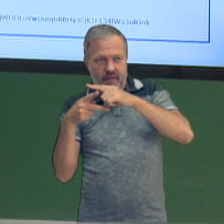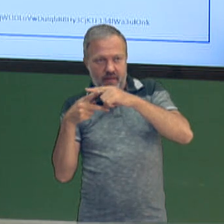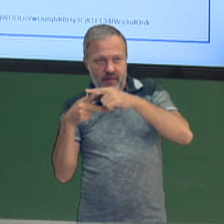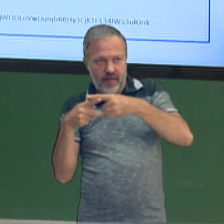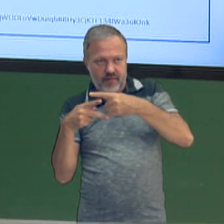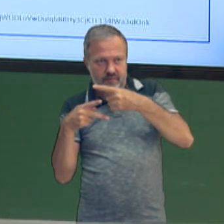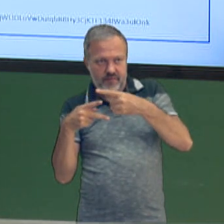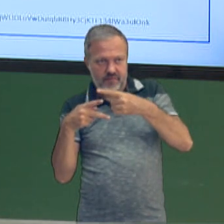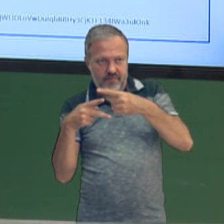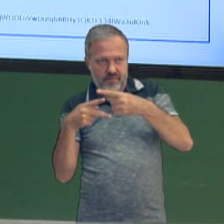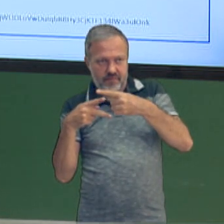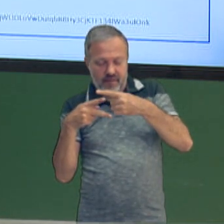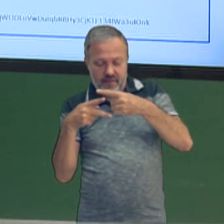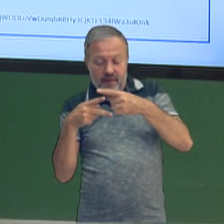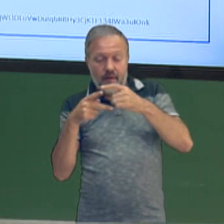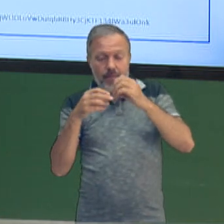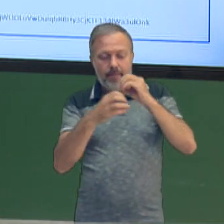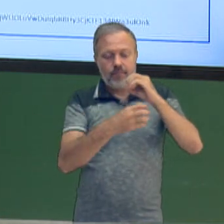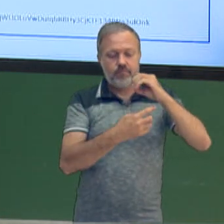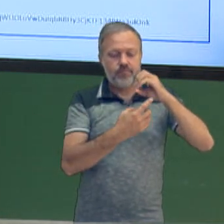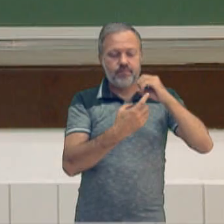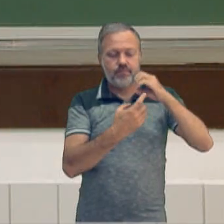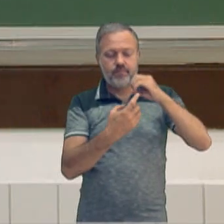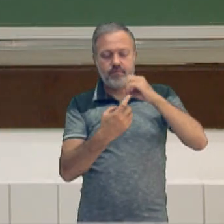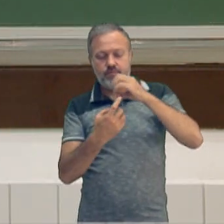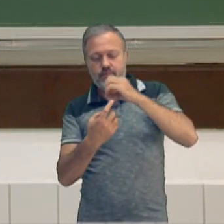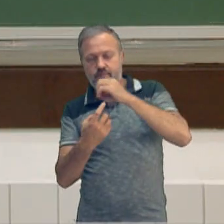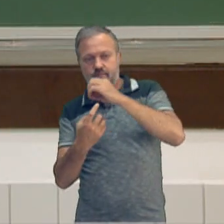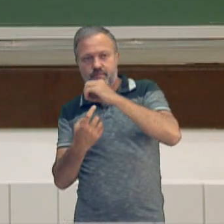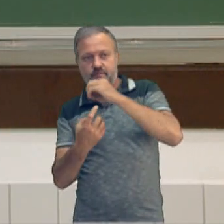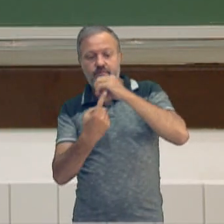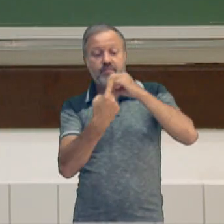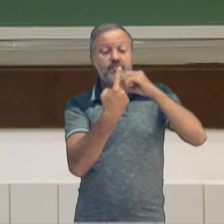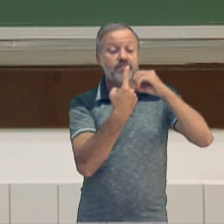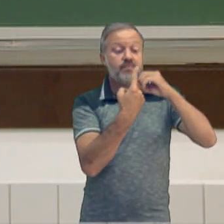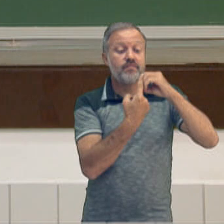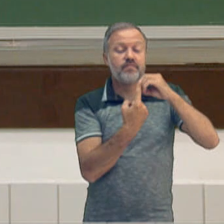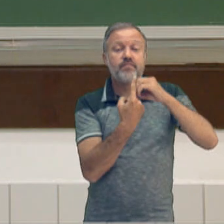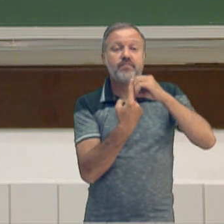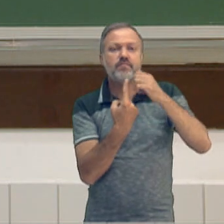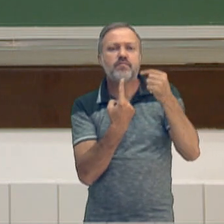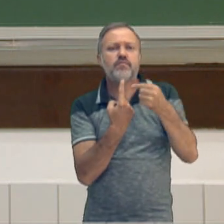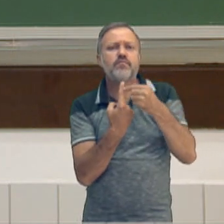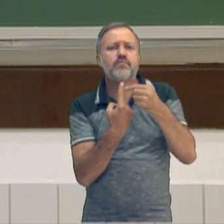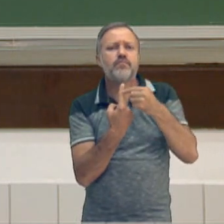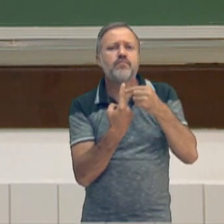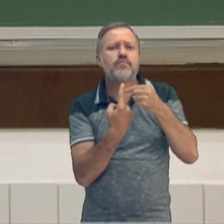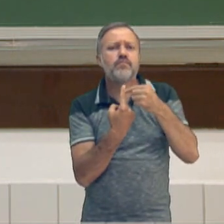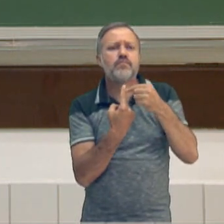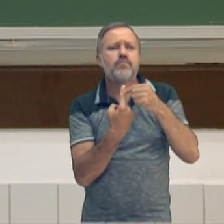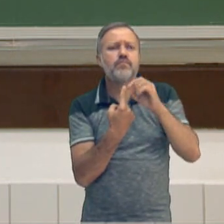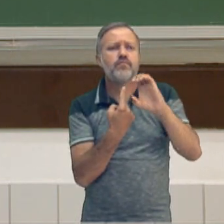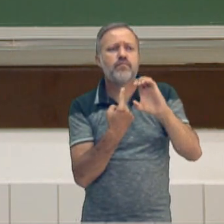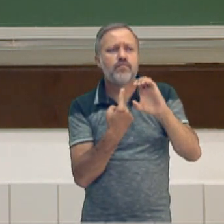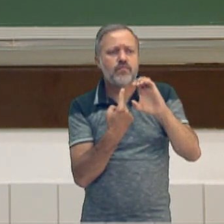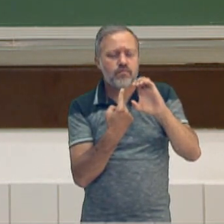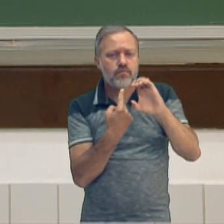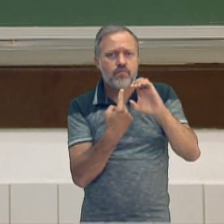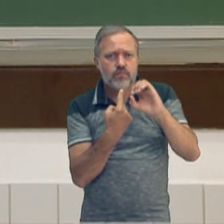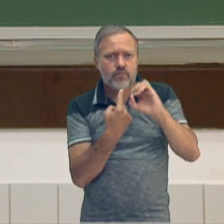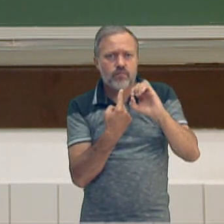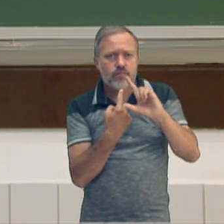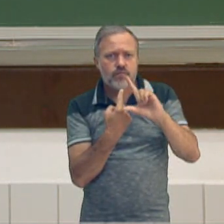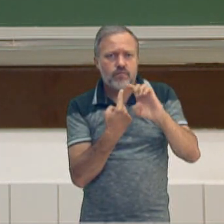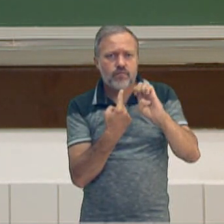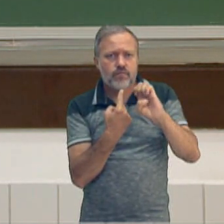colesterol. O colesterol é importante, então está dizendo ali, para regular a fluidez. O que é isso? Se não tivesse esses colesteróis, pense